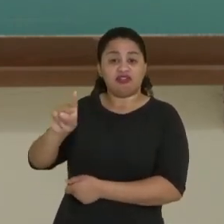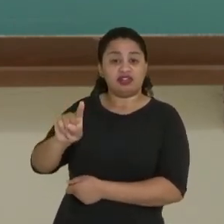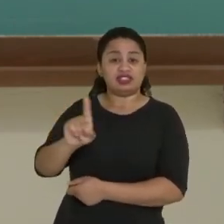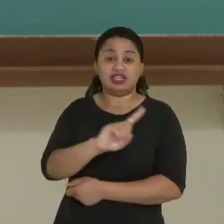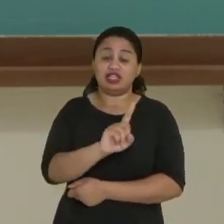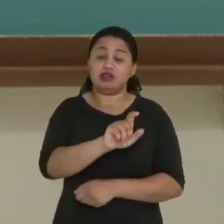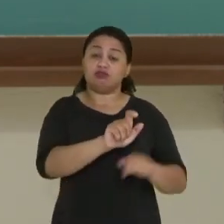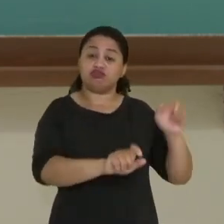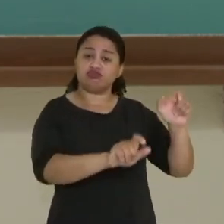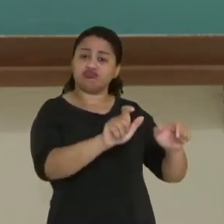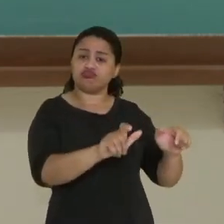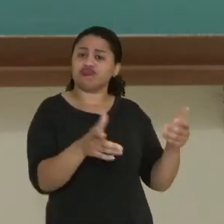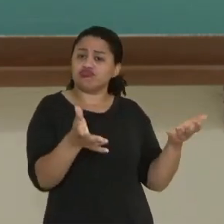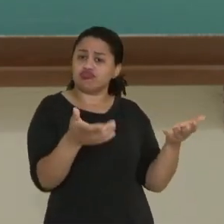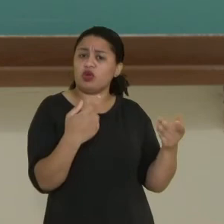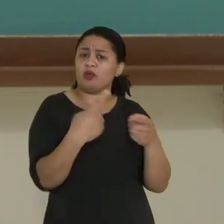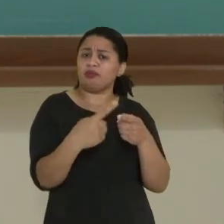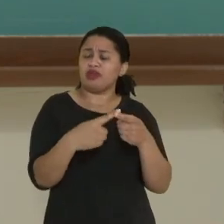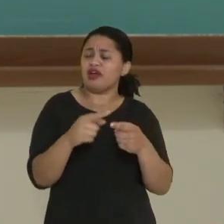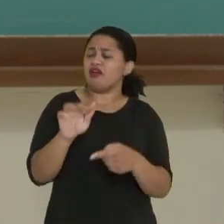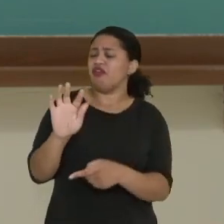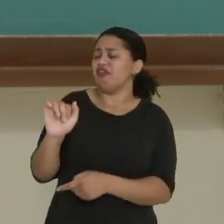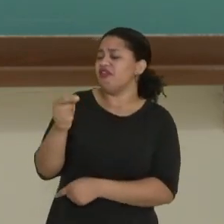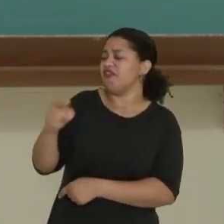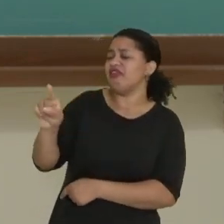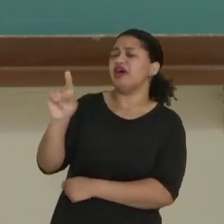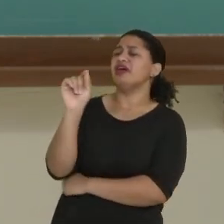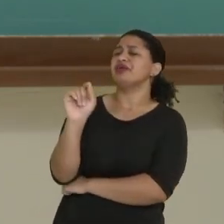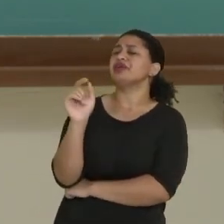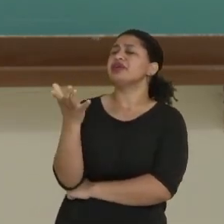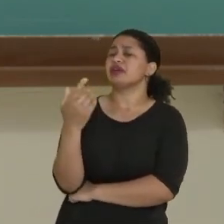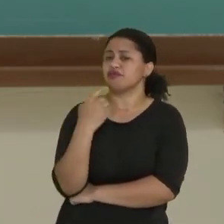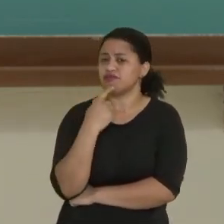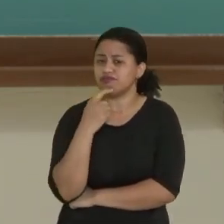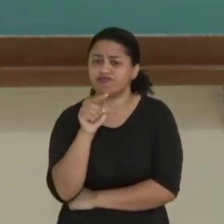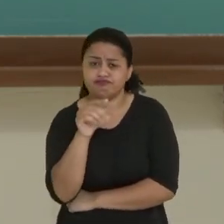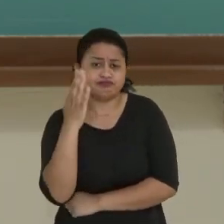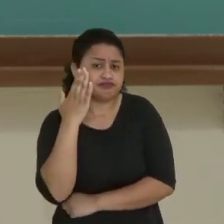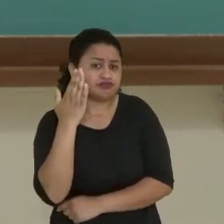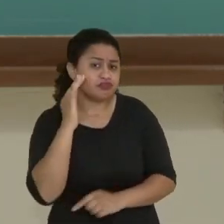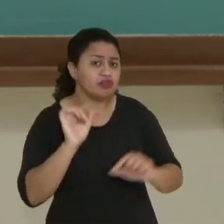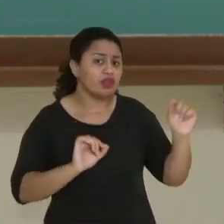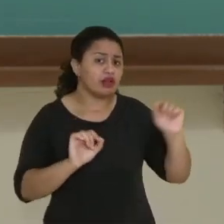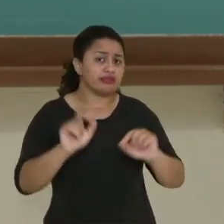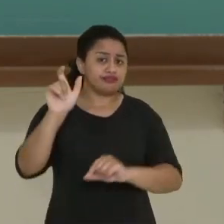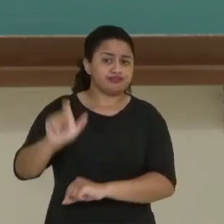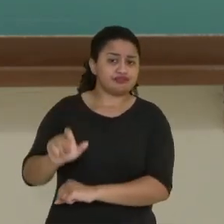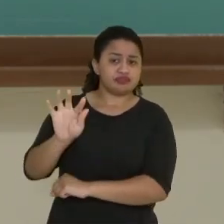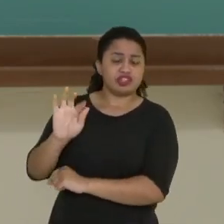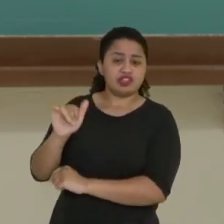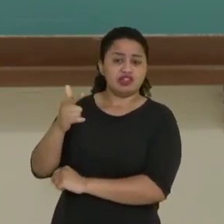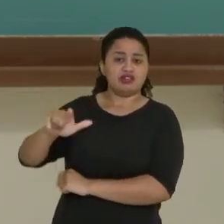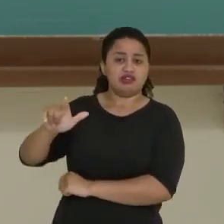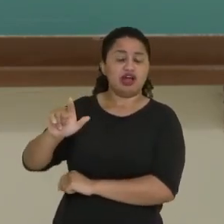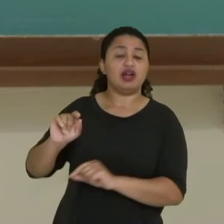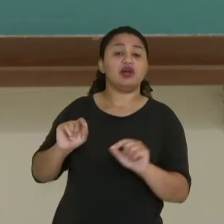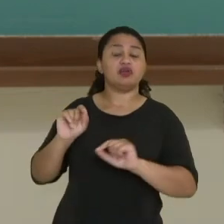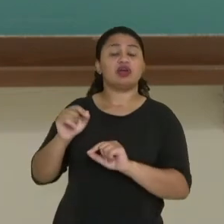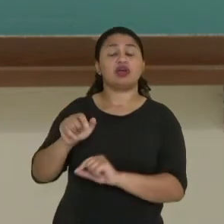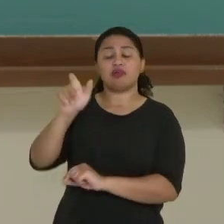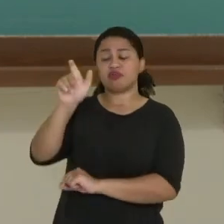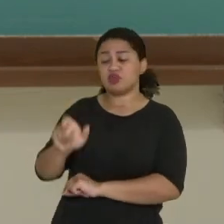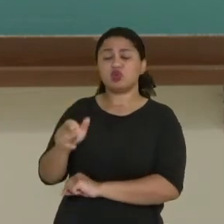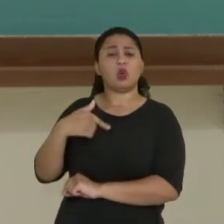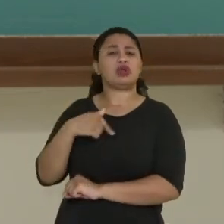né? O que é um fã exatamente? Você sabe o que é um fã, né? Então, fã é uma espécie de uma pessoa